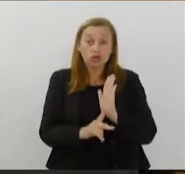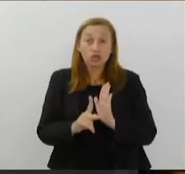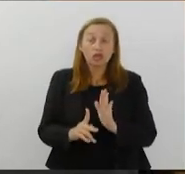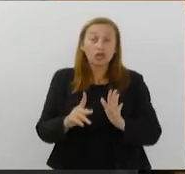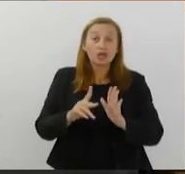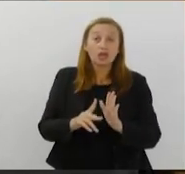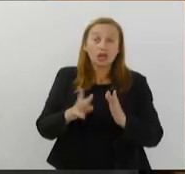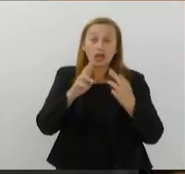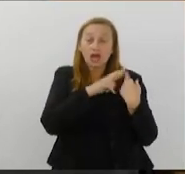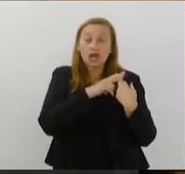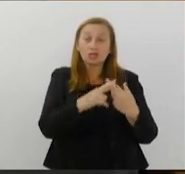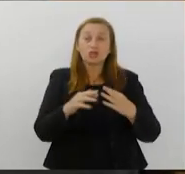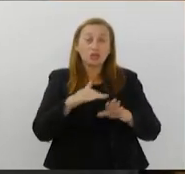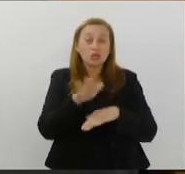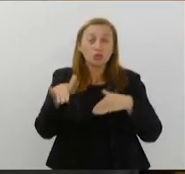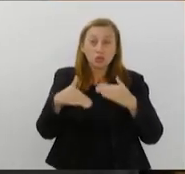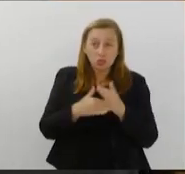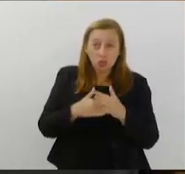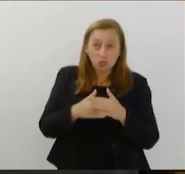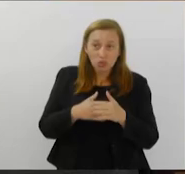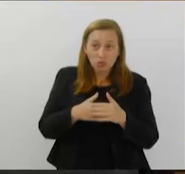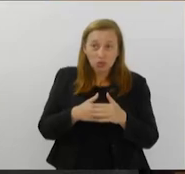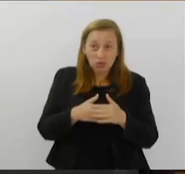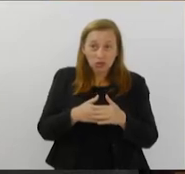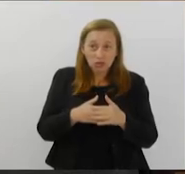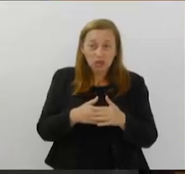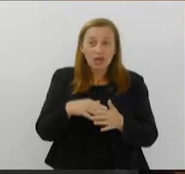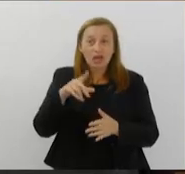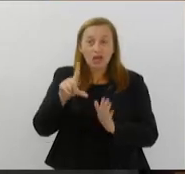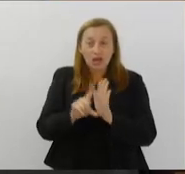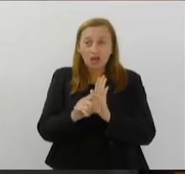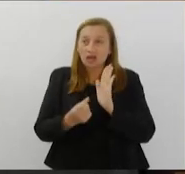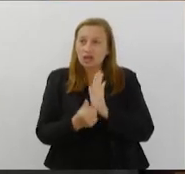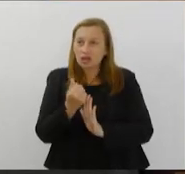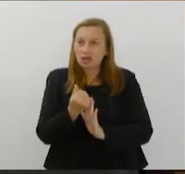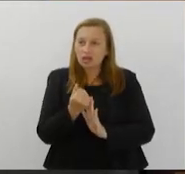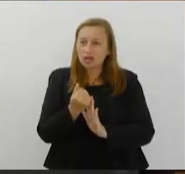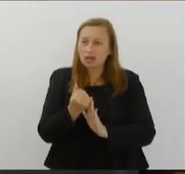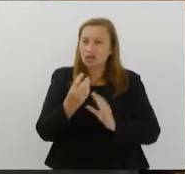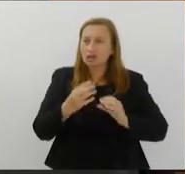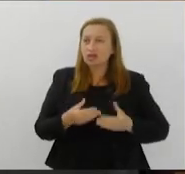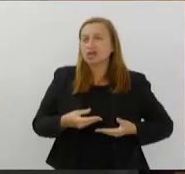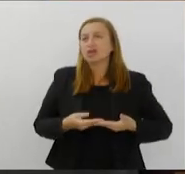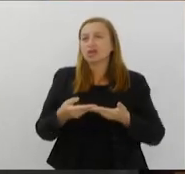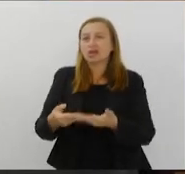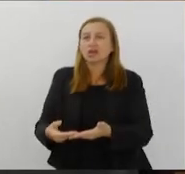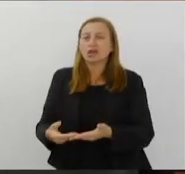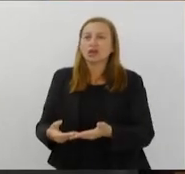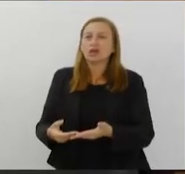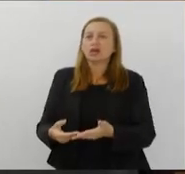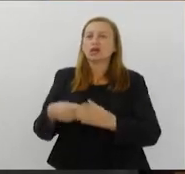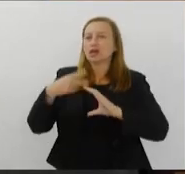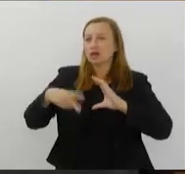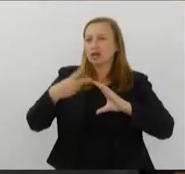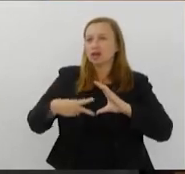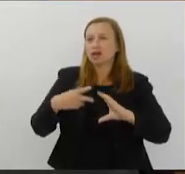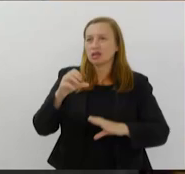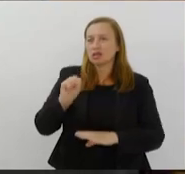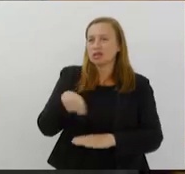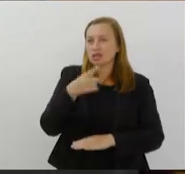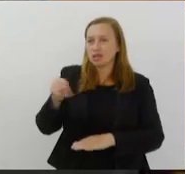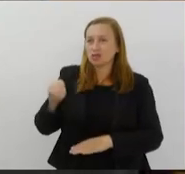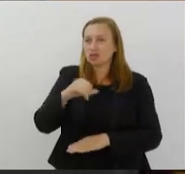responsável por todos os, né, por toda a LDO de levar para a Câmara de Vereadores de São João da Barra em torno de 30 a